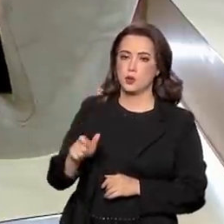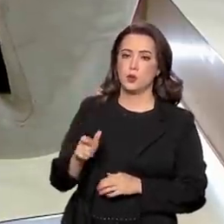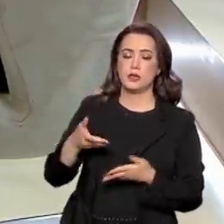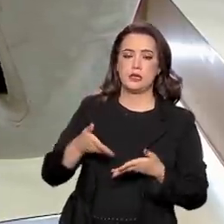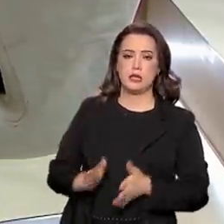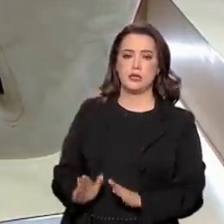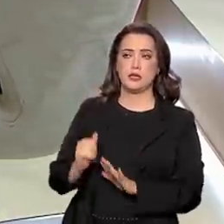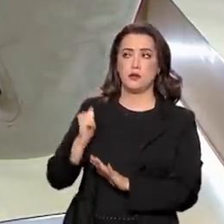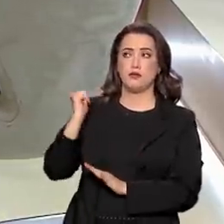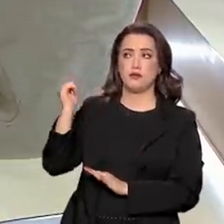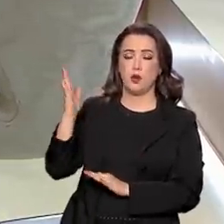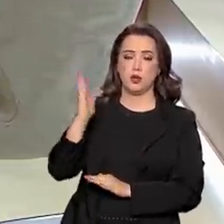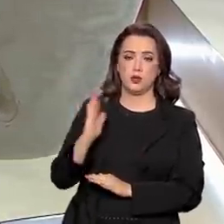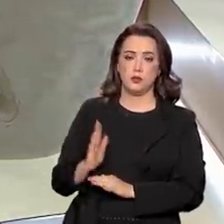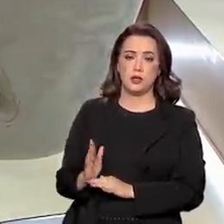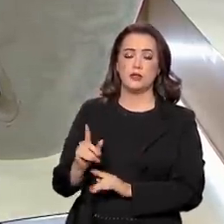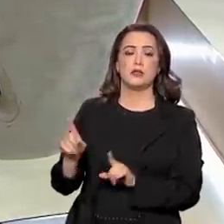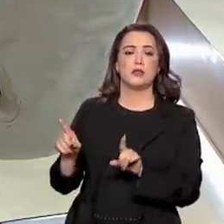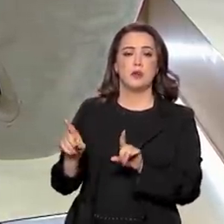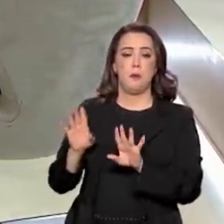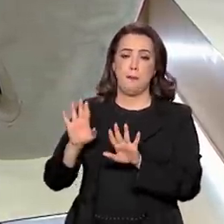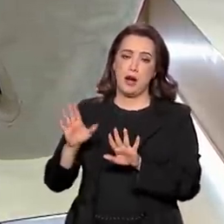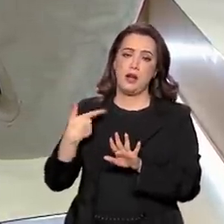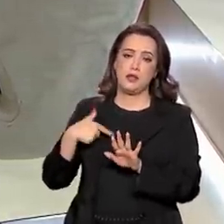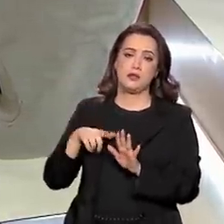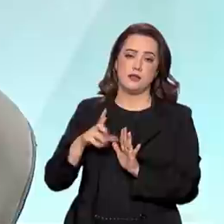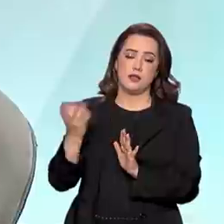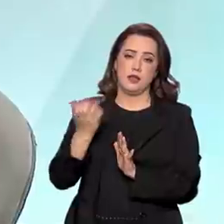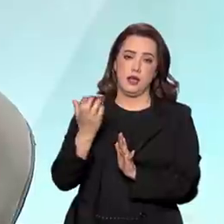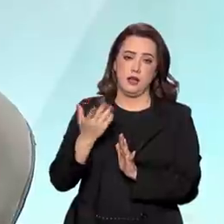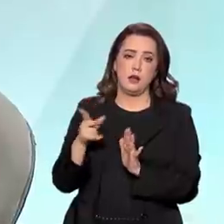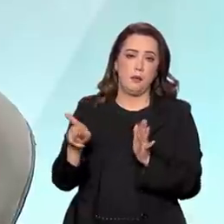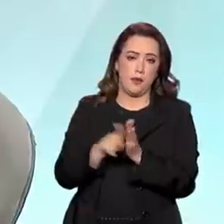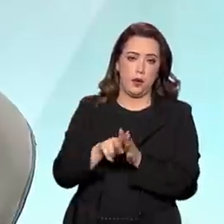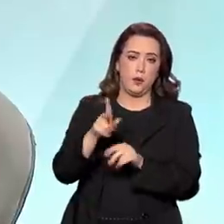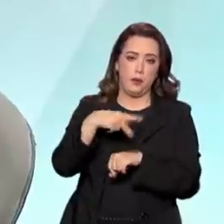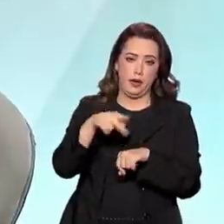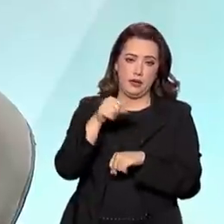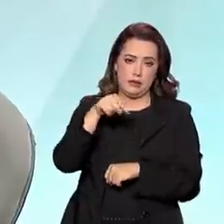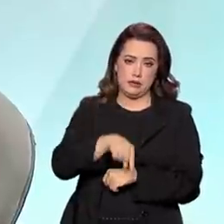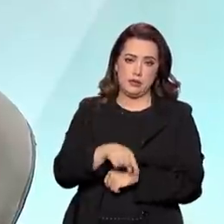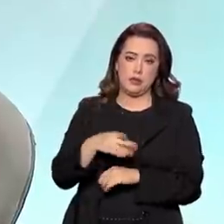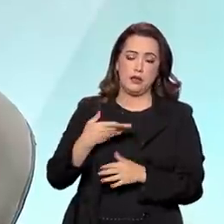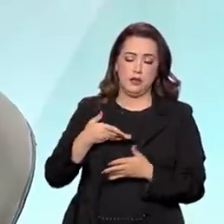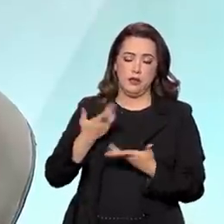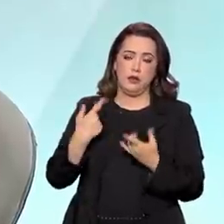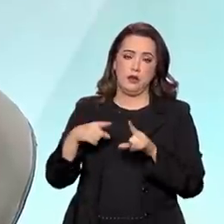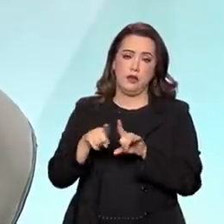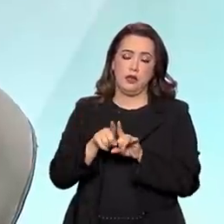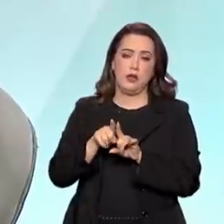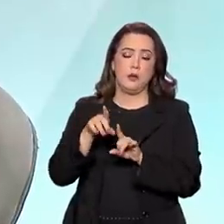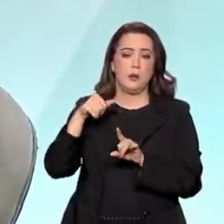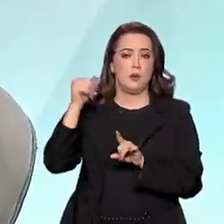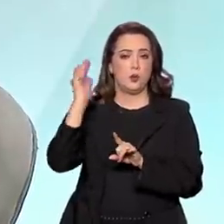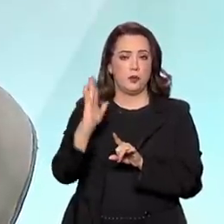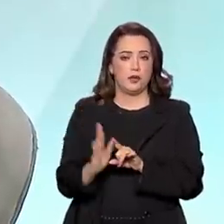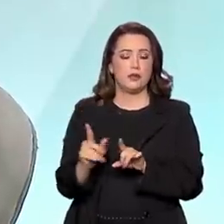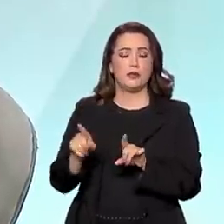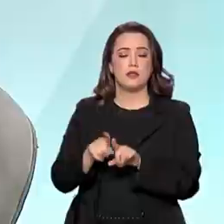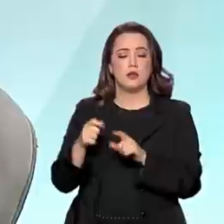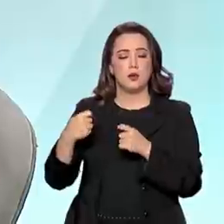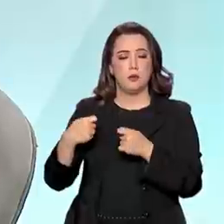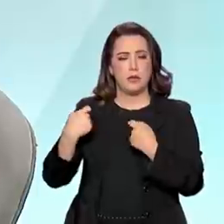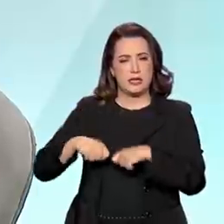no Brasil mas são naturalizados brasileiros também tem a mesma obrigação tem para ser brasileiro ele tem que estar em Dia com o serviço